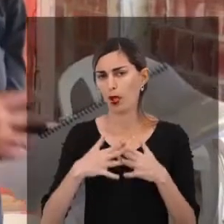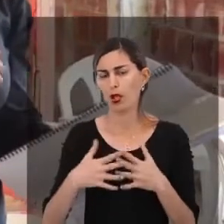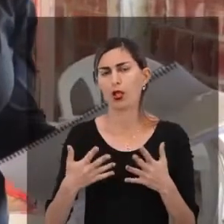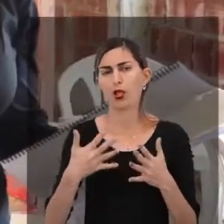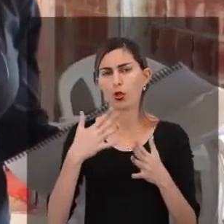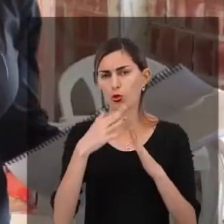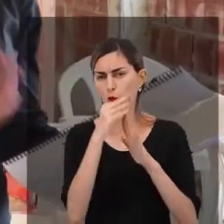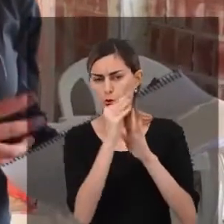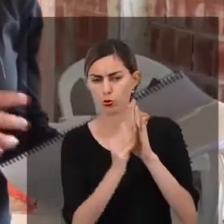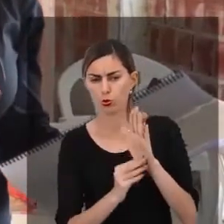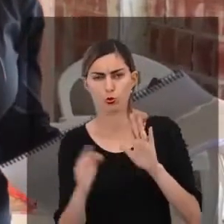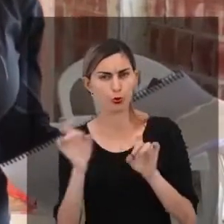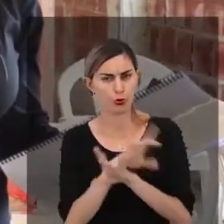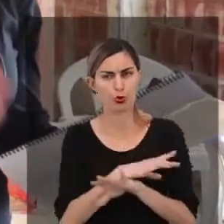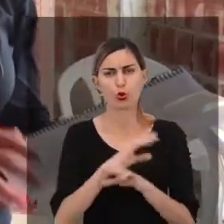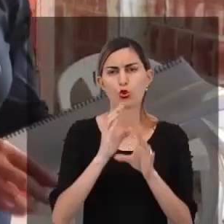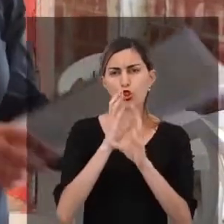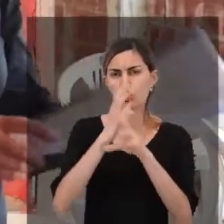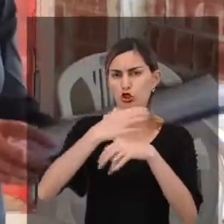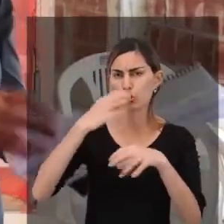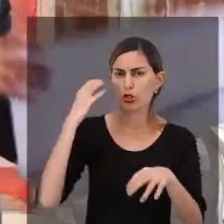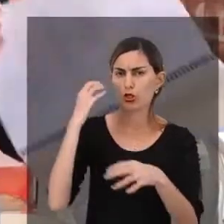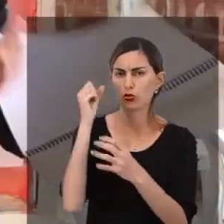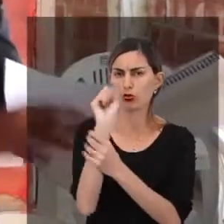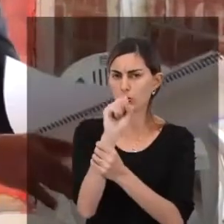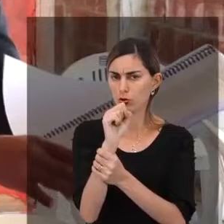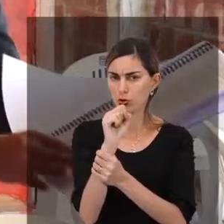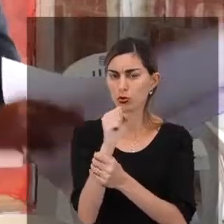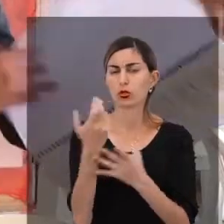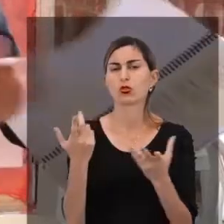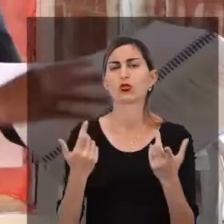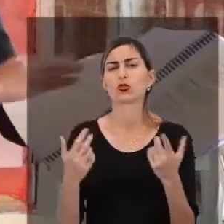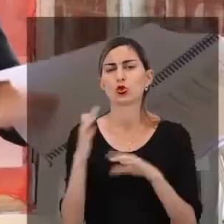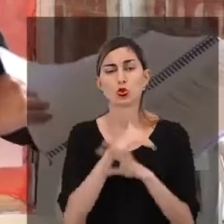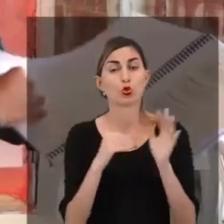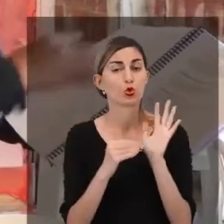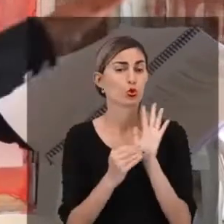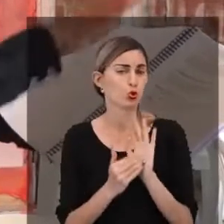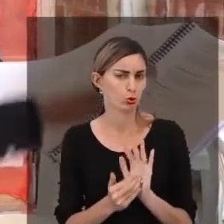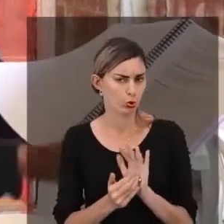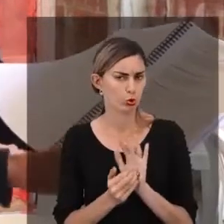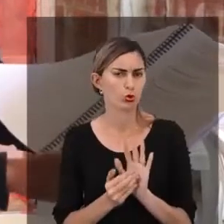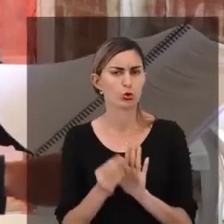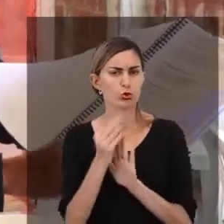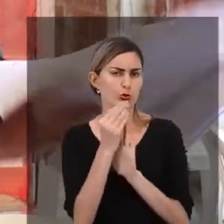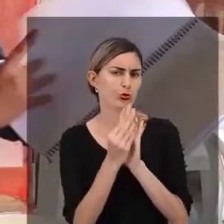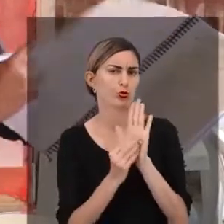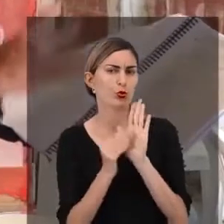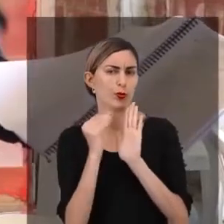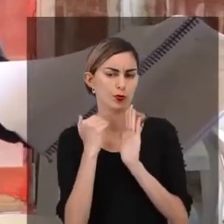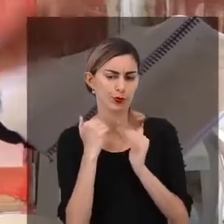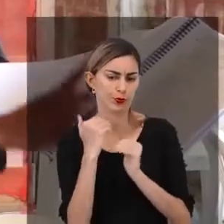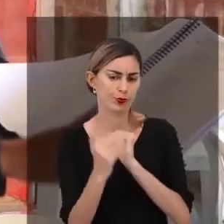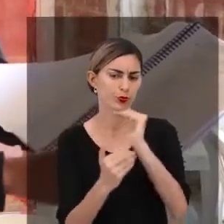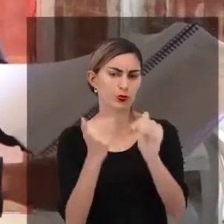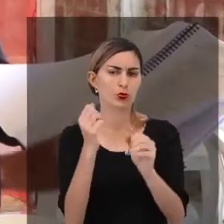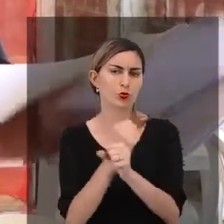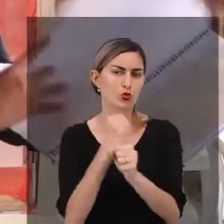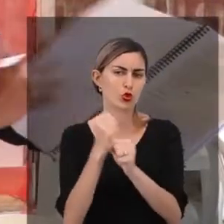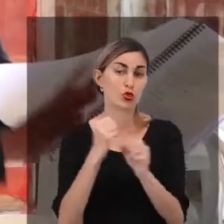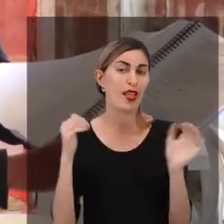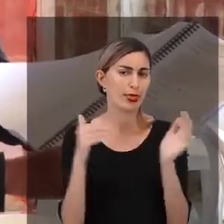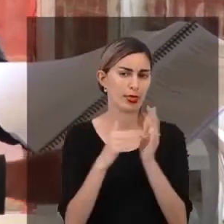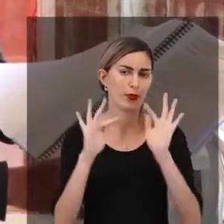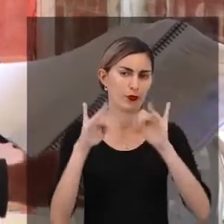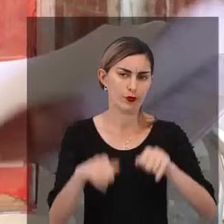mais completo, é elaborado pelo engenheiro de segurança. Né? Então, aqui vai toda... É um passo a passo da